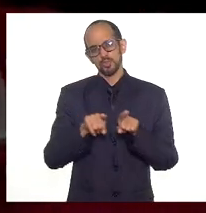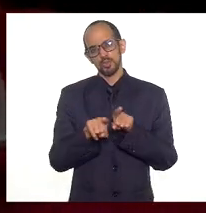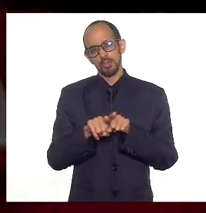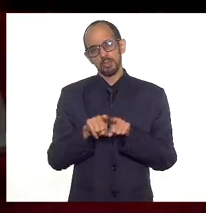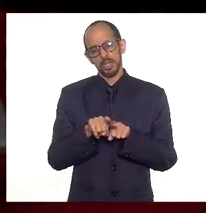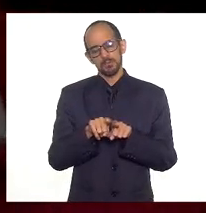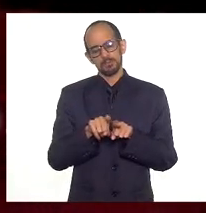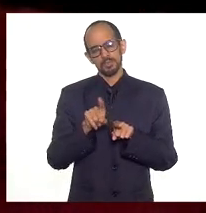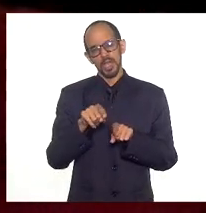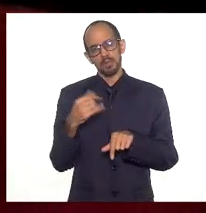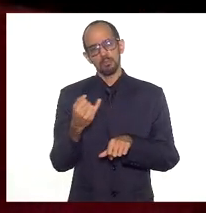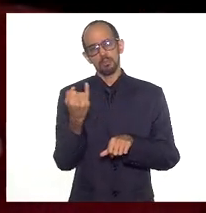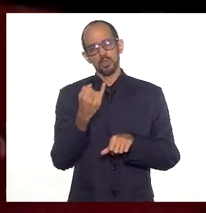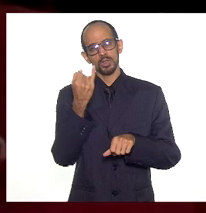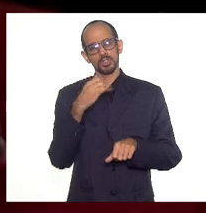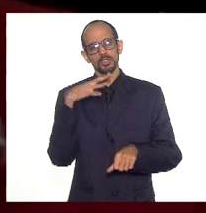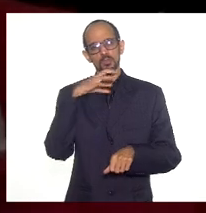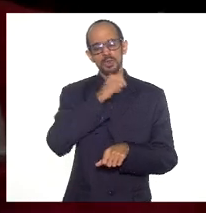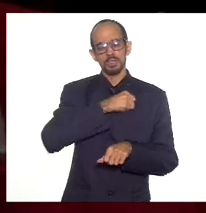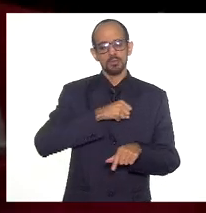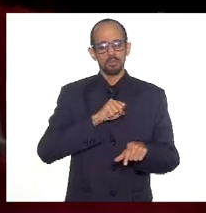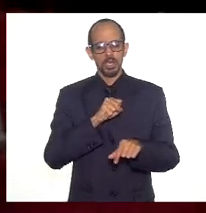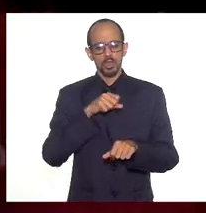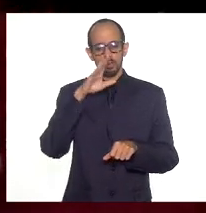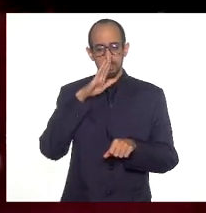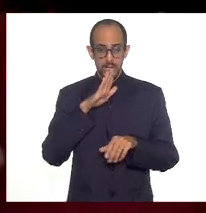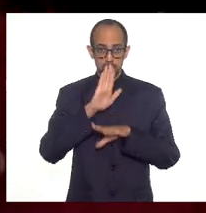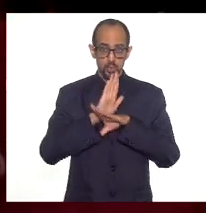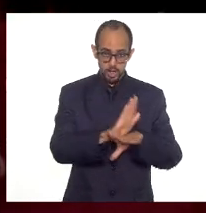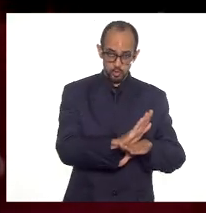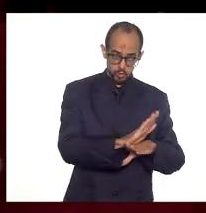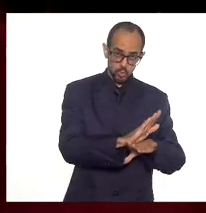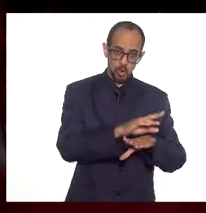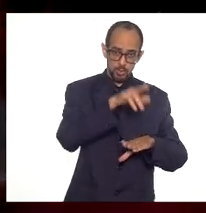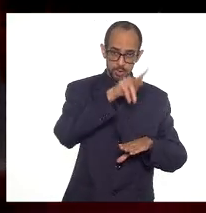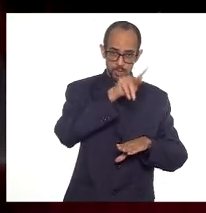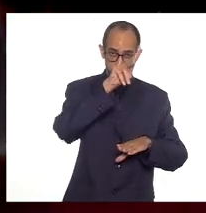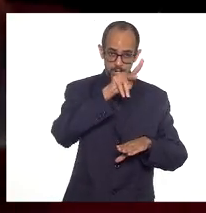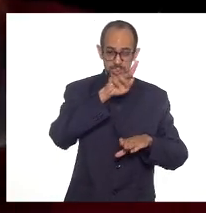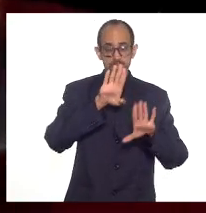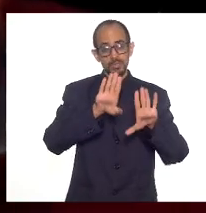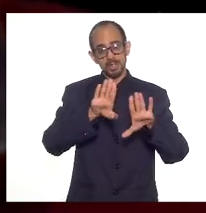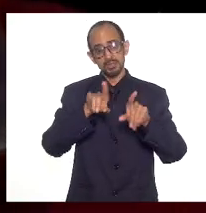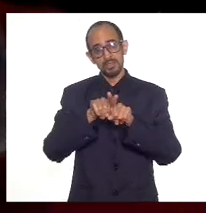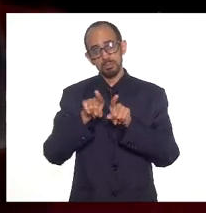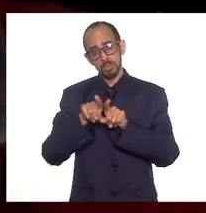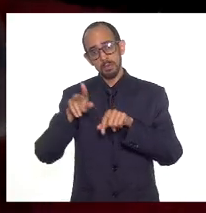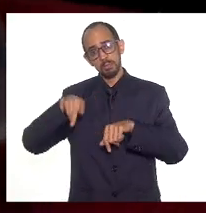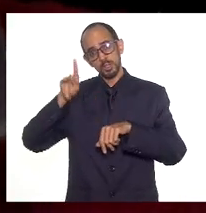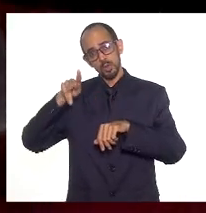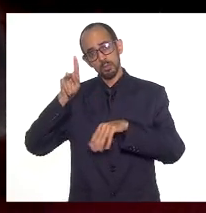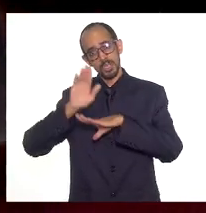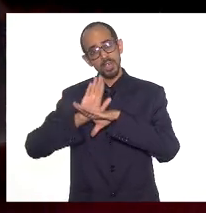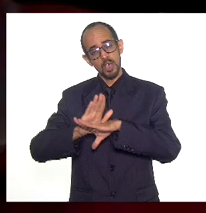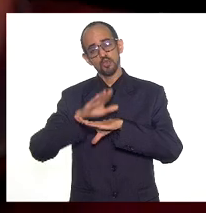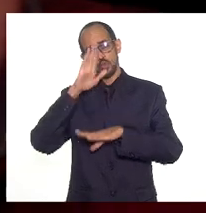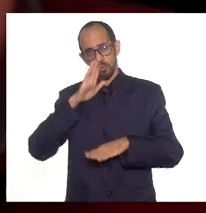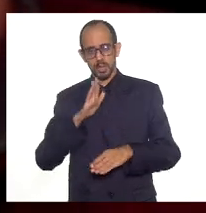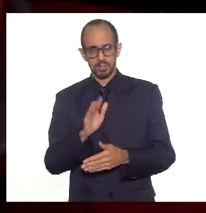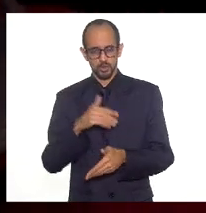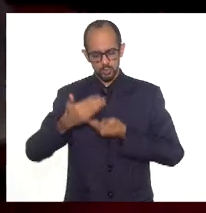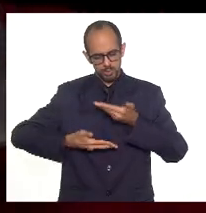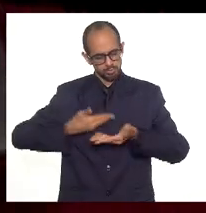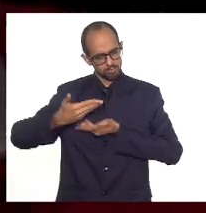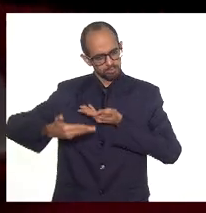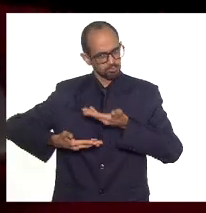que o Brasil fez muito pela Petrobras e o Petrobras fez muito pelo Brasil. Mas isso é